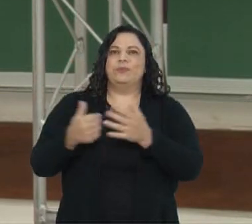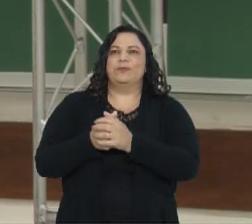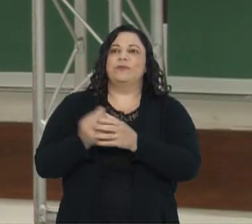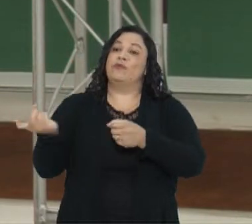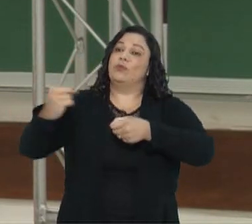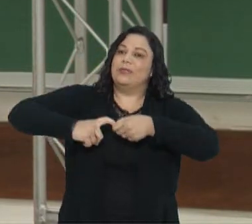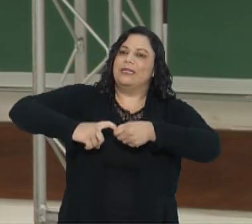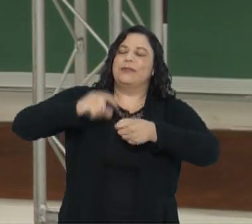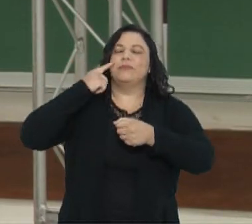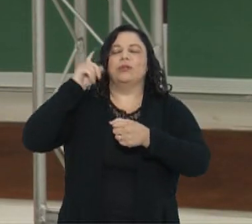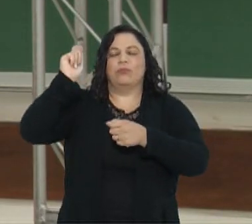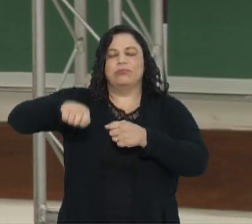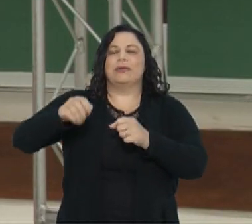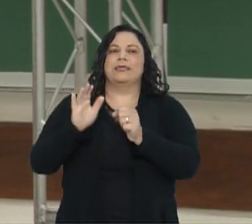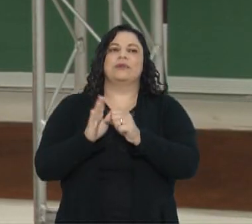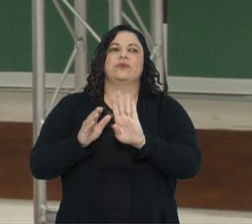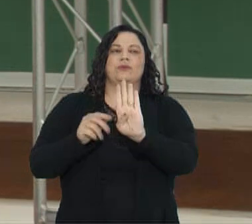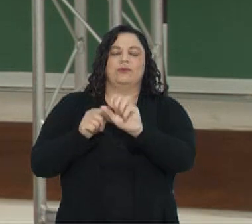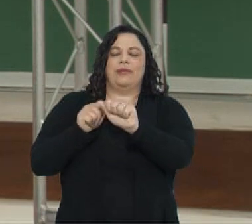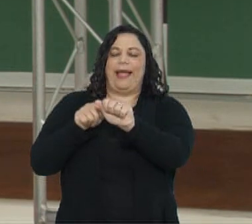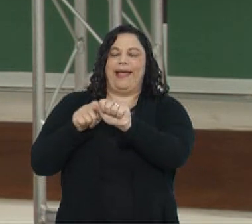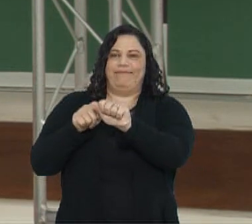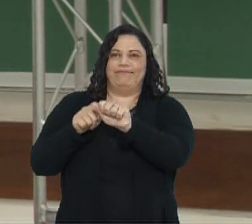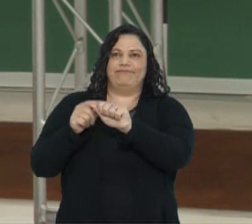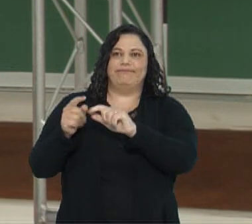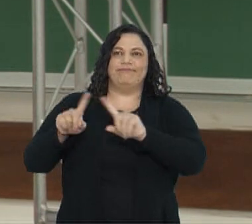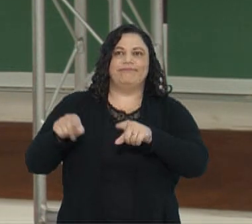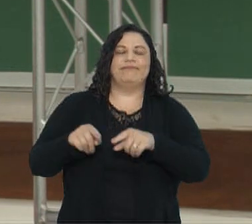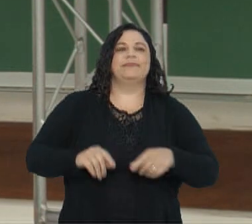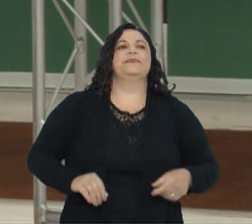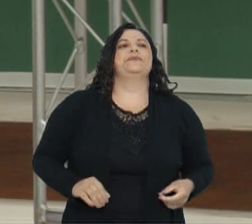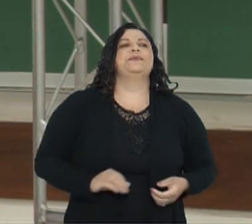Oculto. Tudo bem? Seguindo lá.